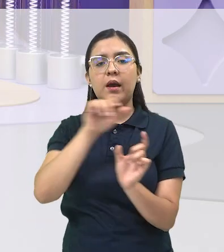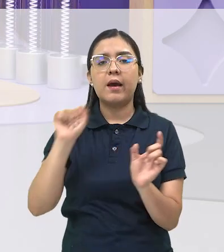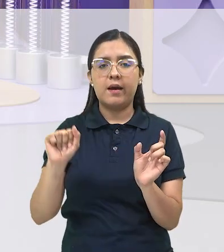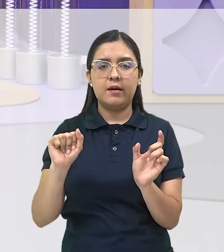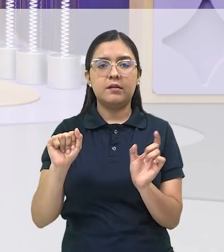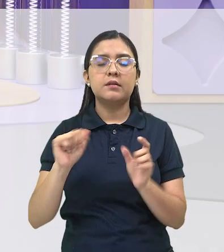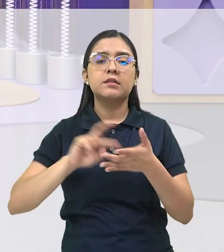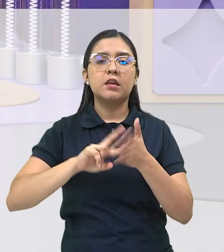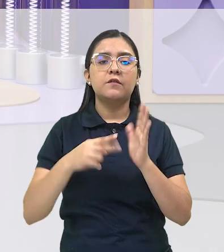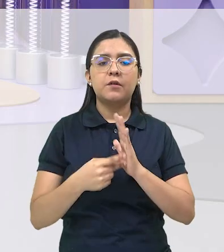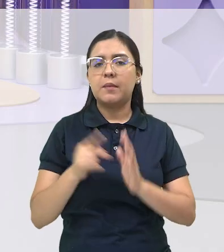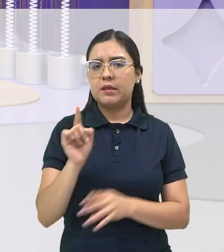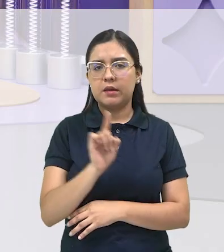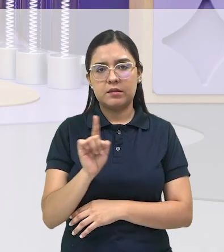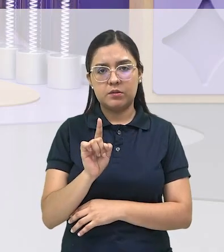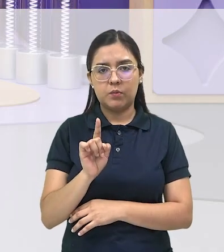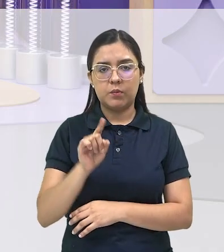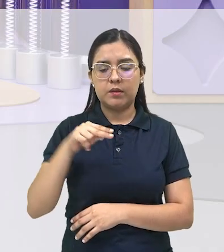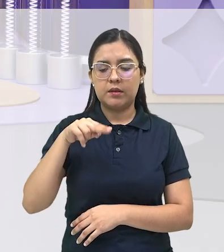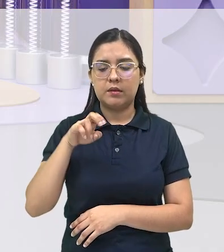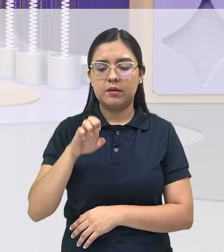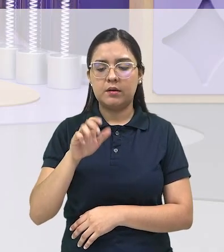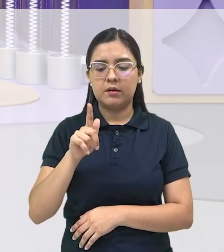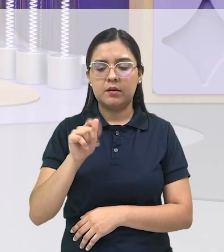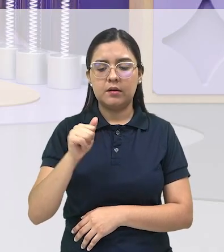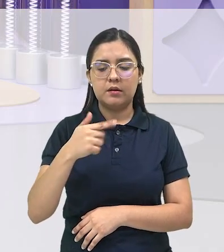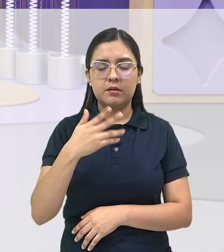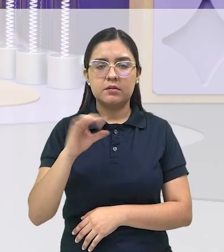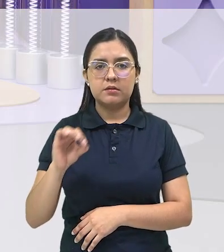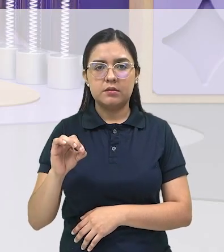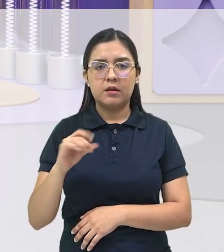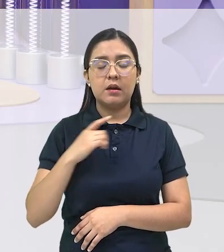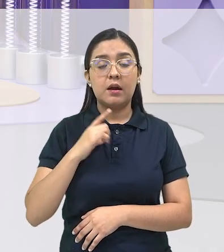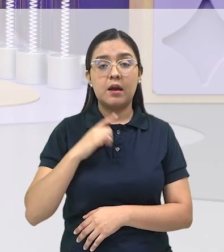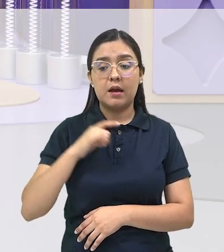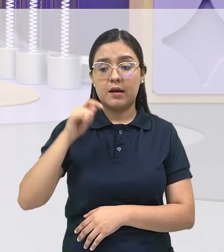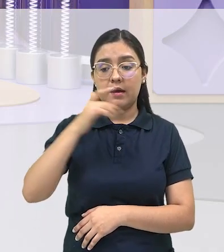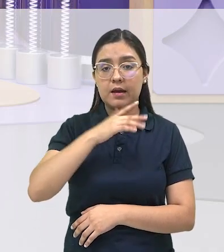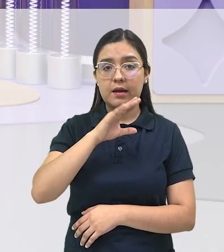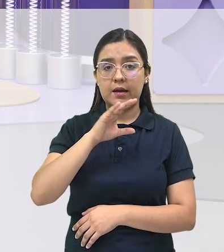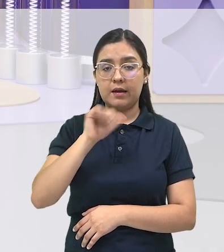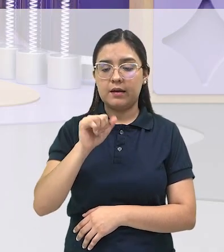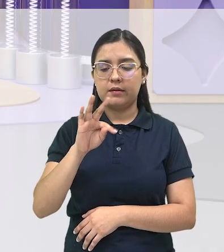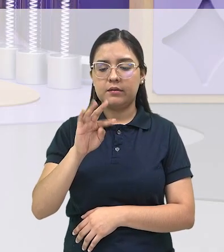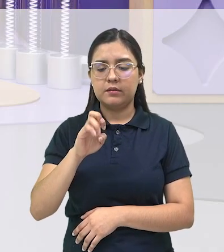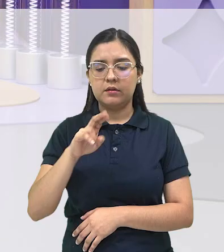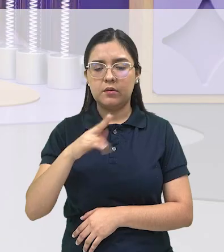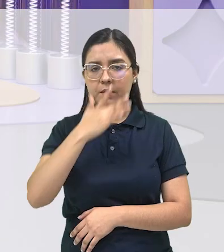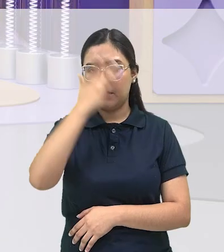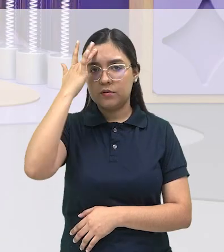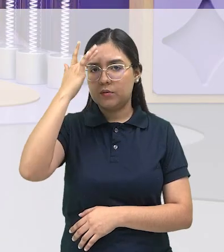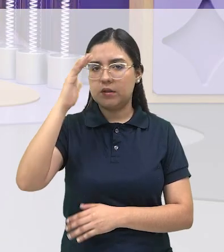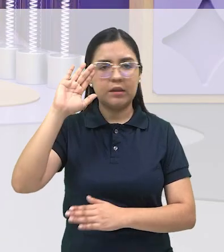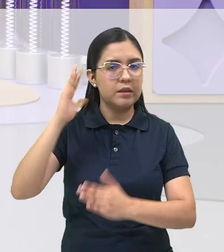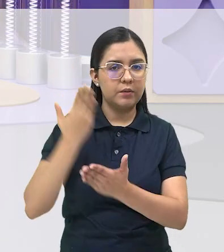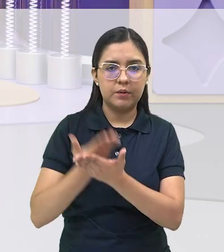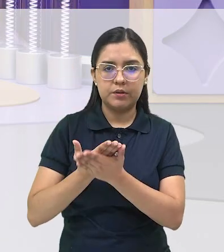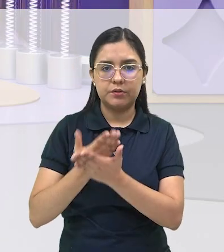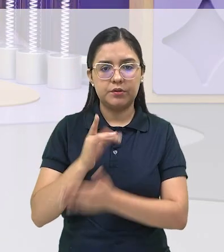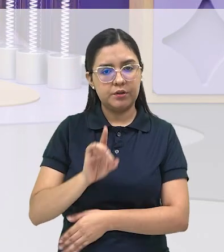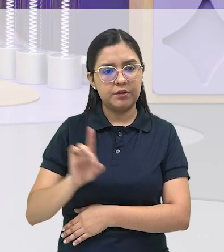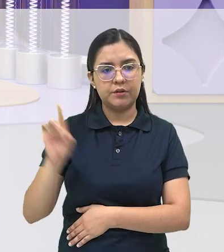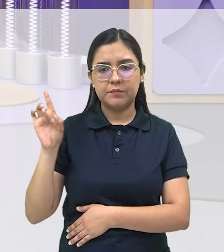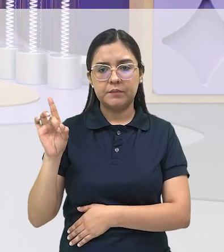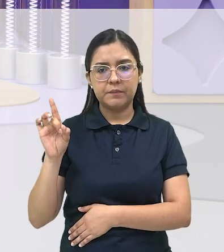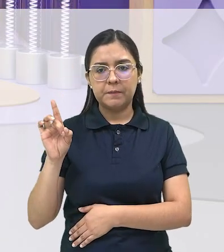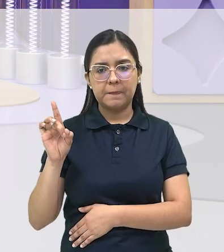uma negação. Ateu, aquele que não Deus, aquele que não acredita em Deus, aquele que não